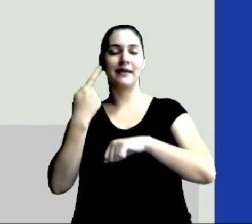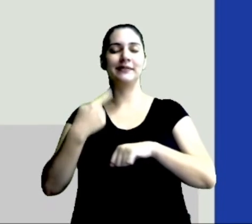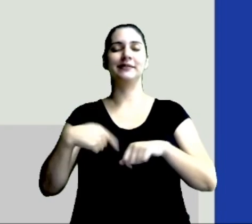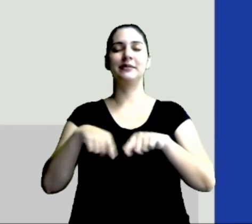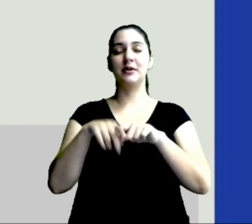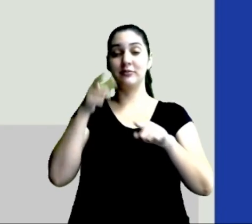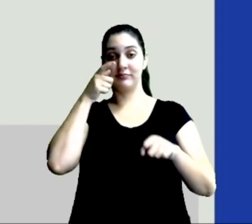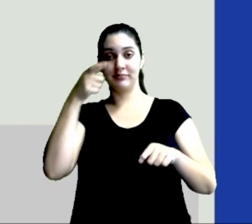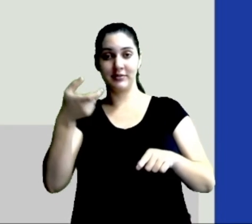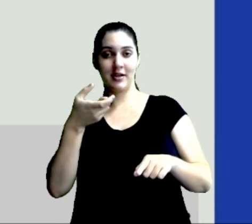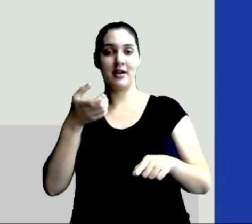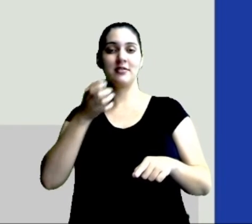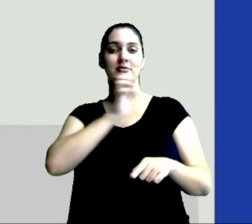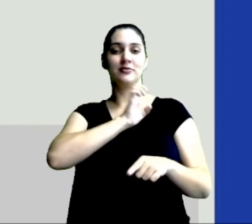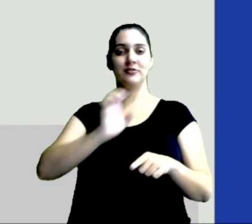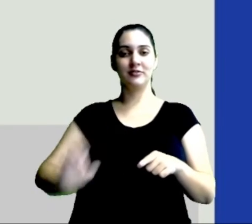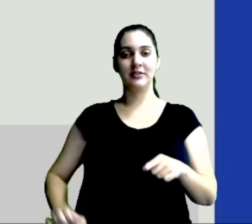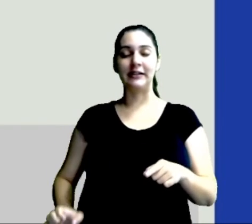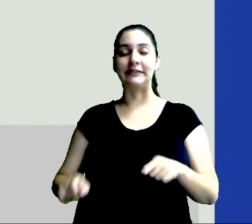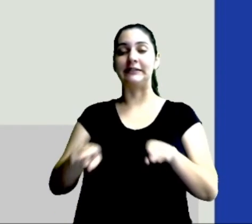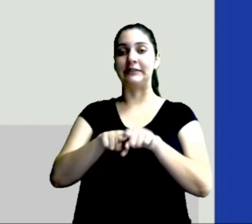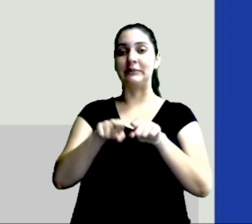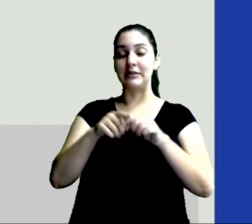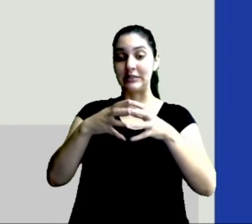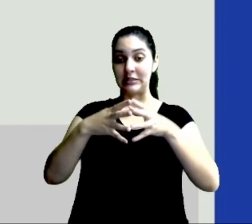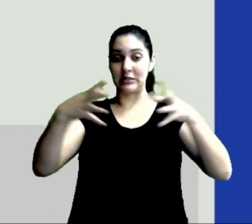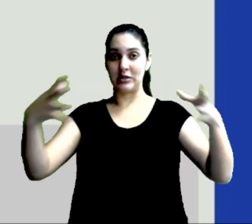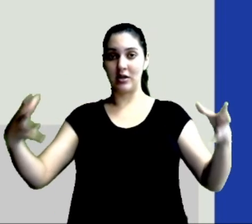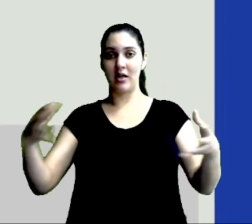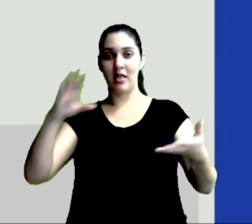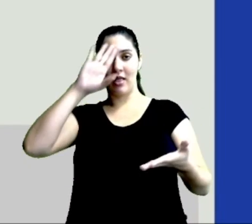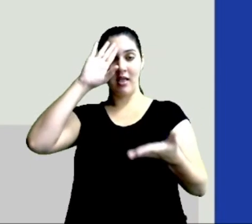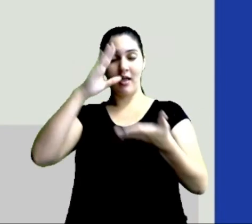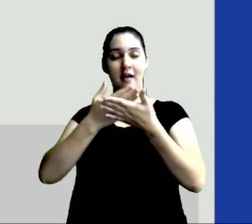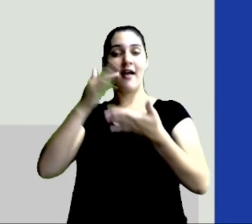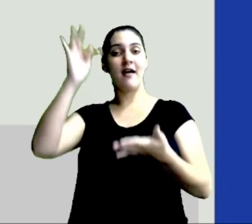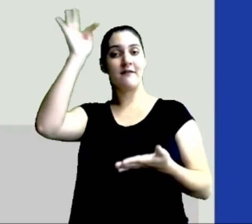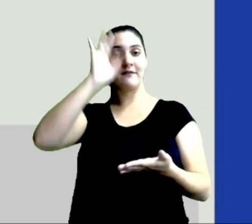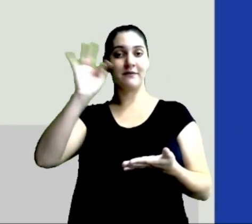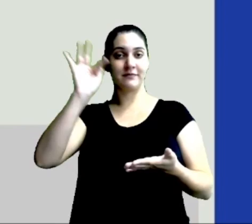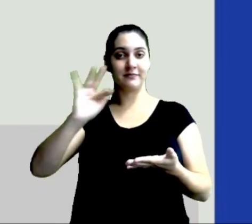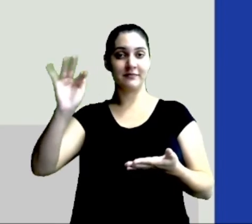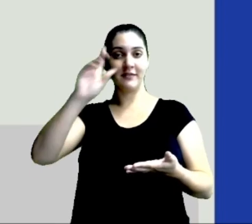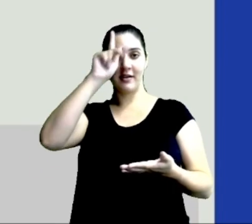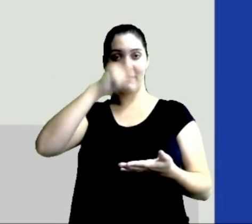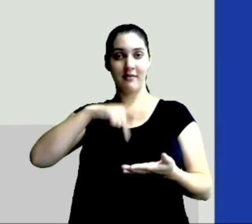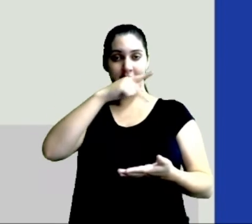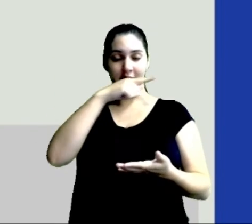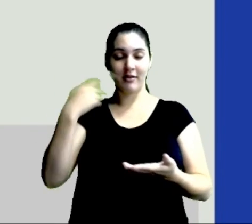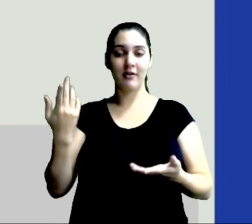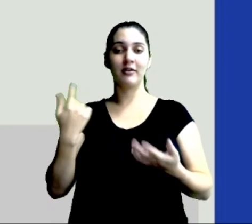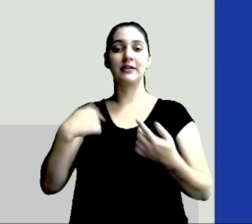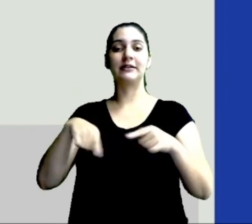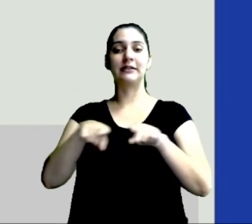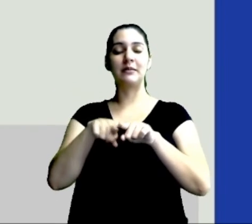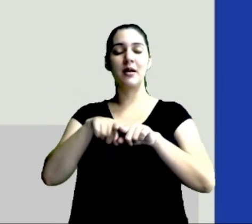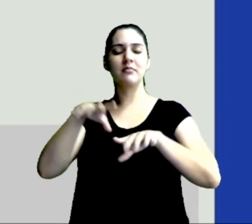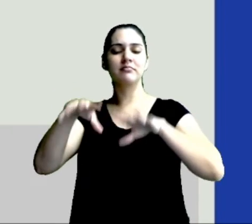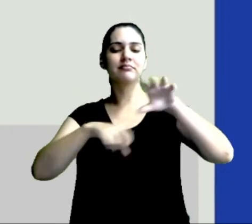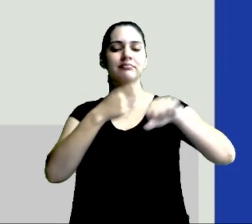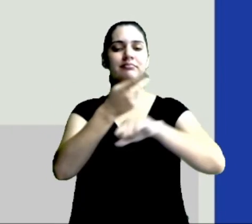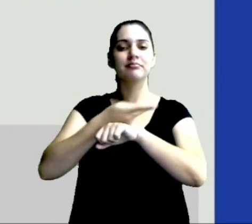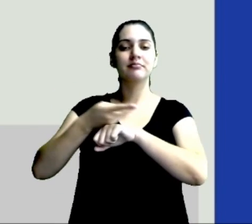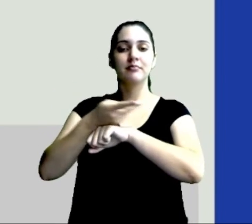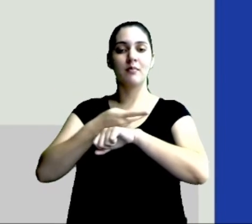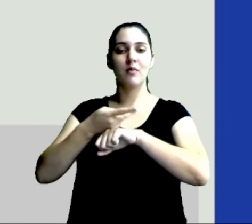Estado. Expandir a fé católica e conquistar fiéis, aí tinha o interesse da igreja, e a busca por mercadorias que pudessem ser